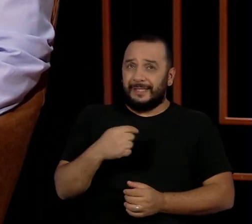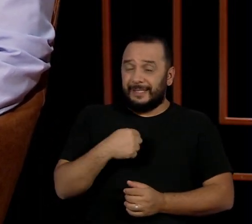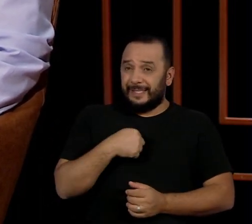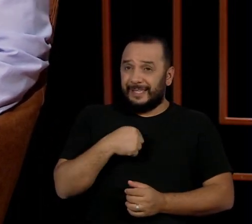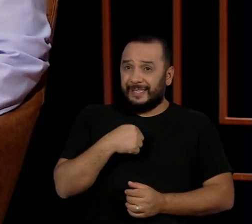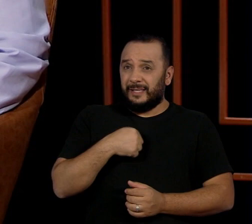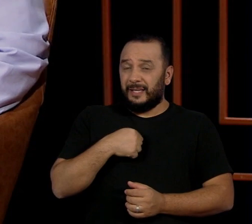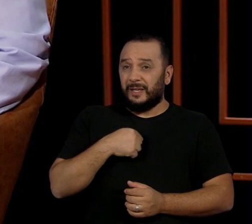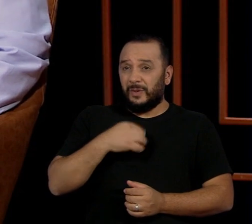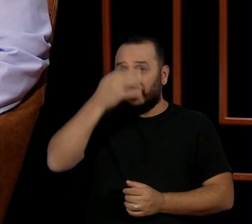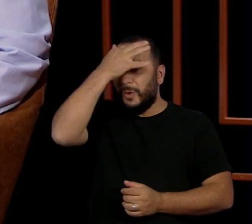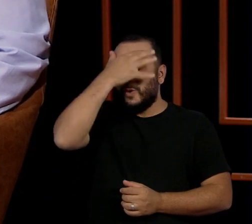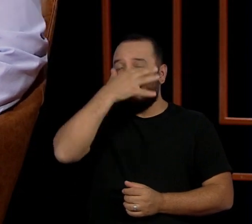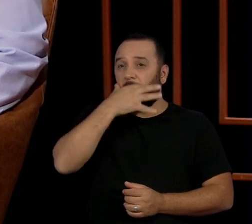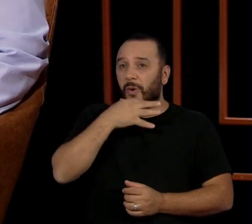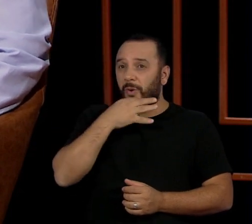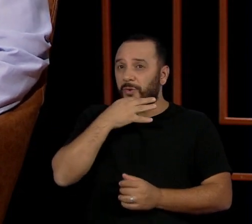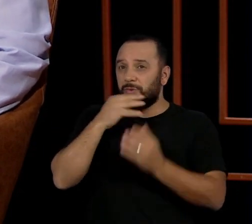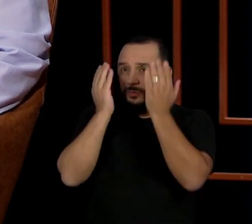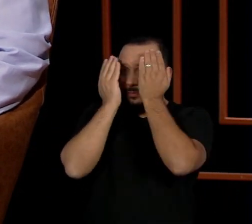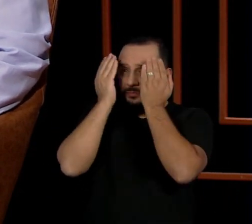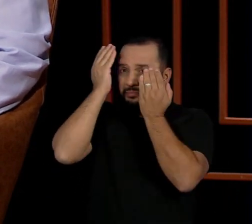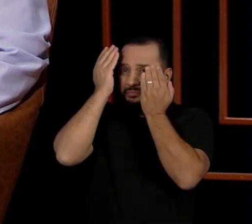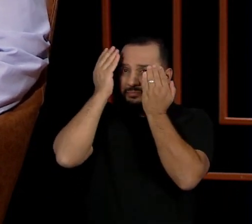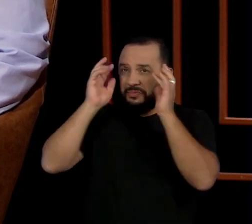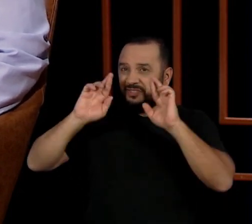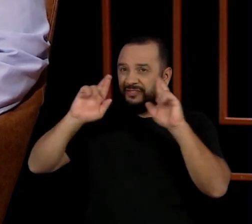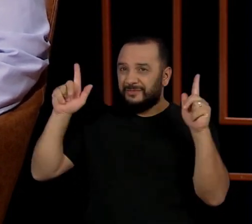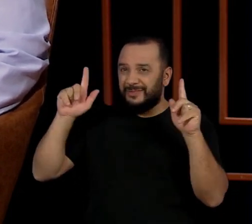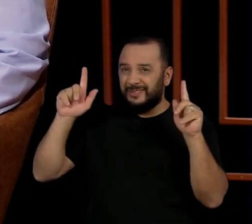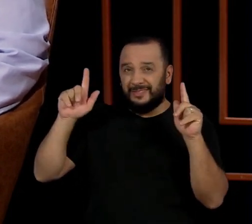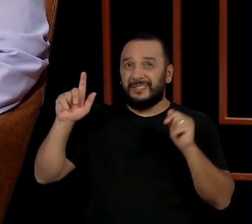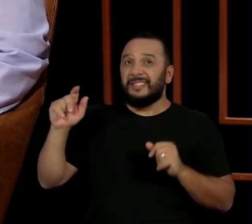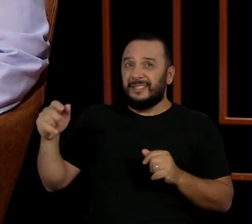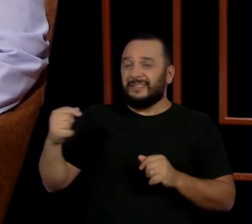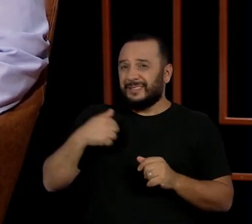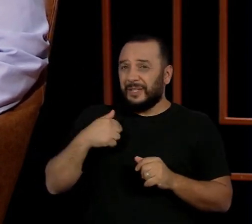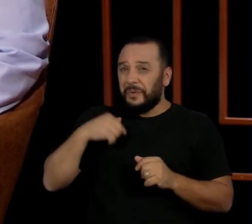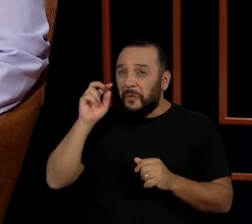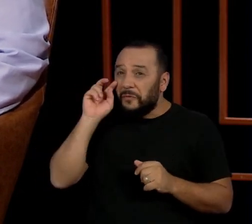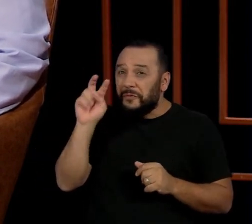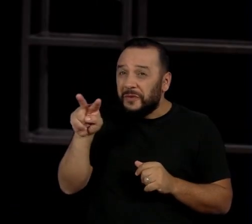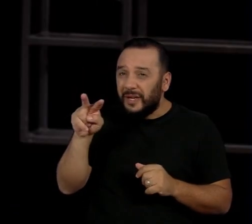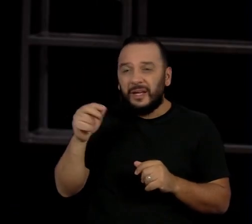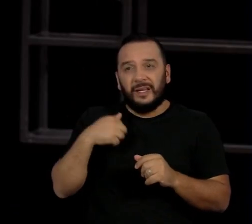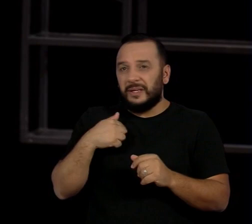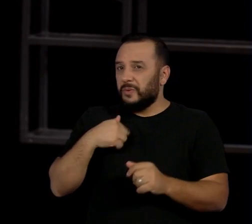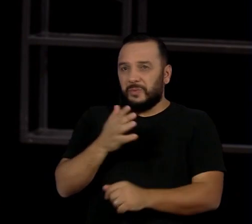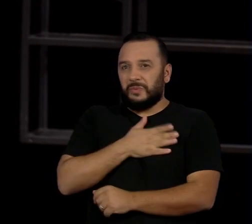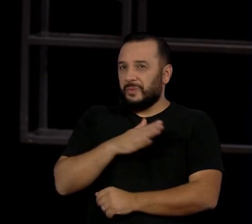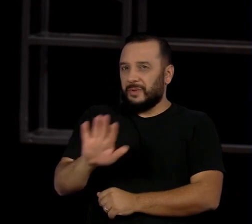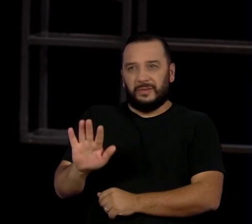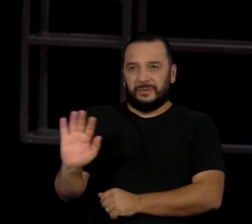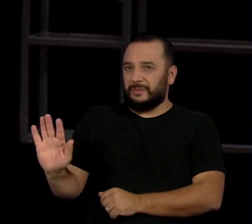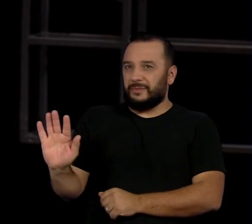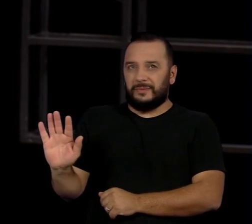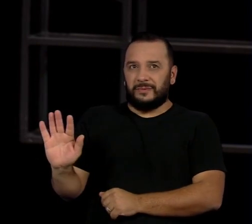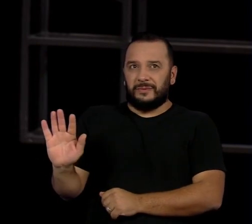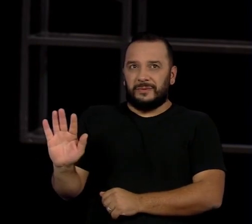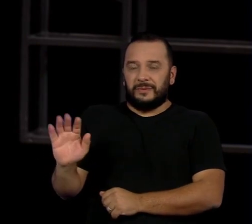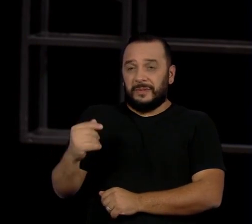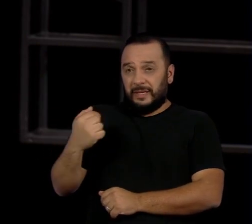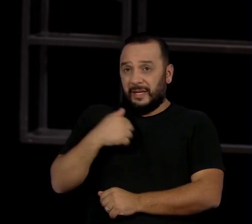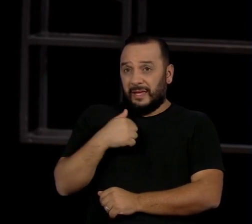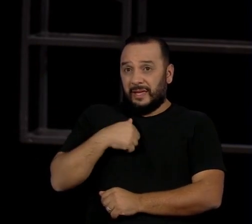desalinhamento facial natural, entendeu? Então eu tenho nervoso de me ver mesmo. Não, mas você também dizia